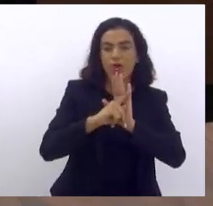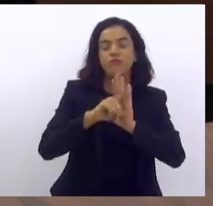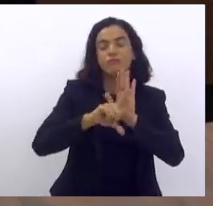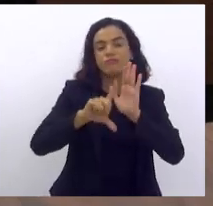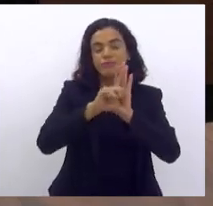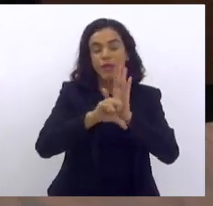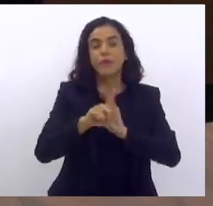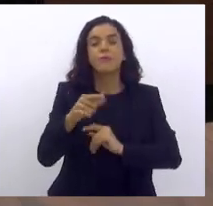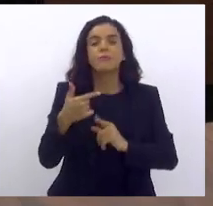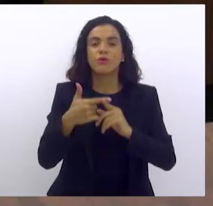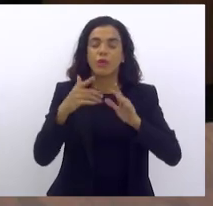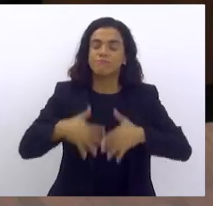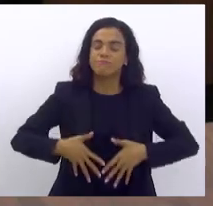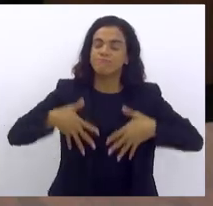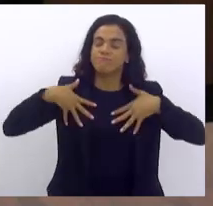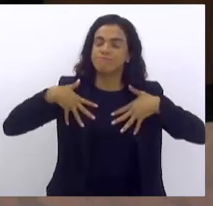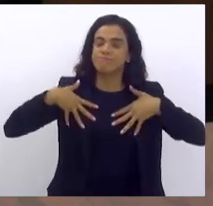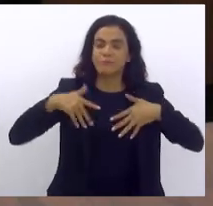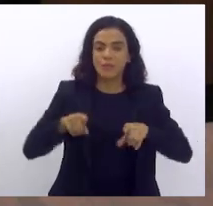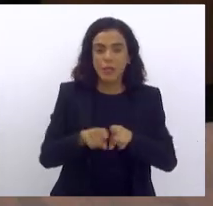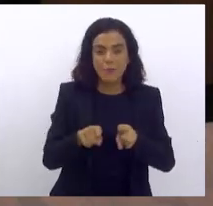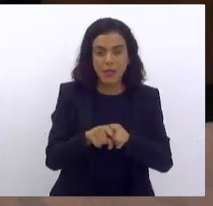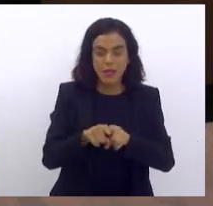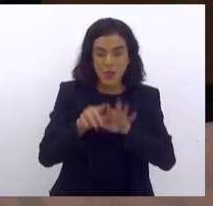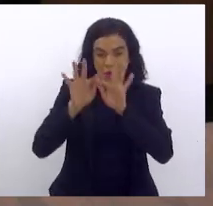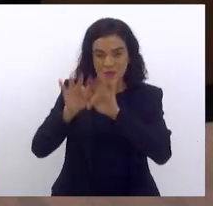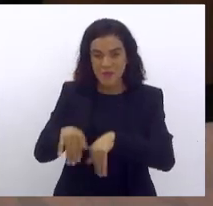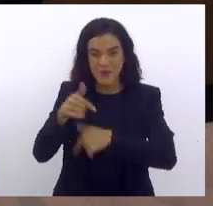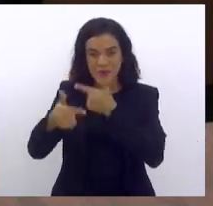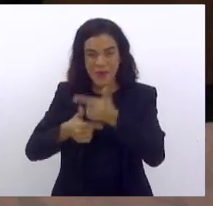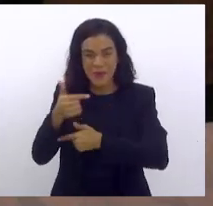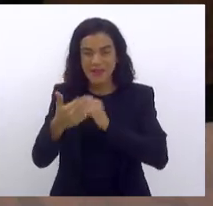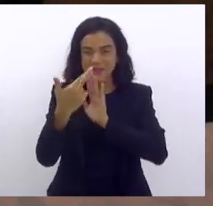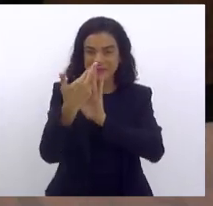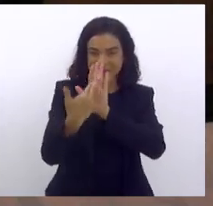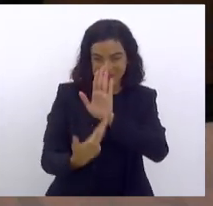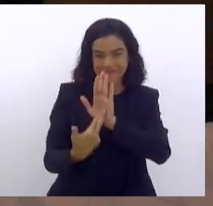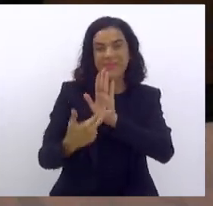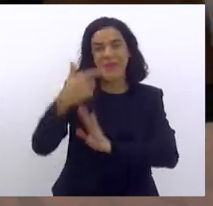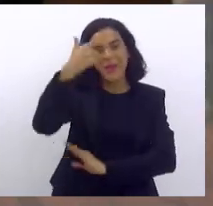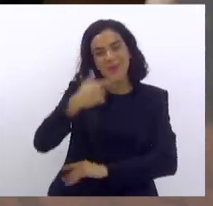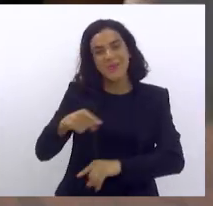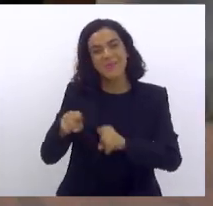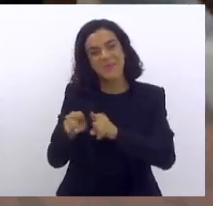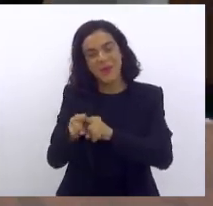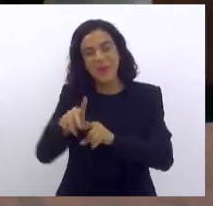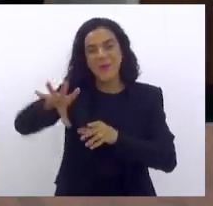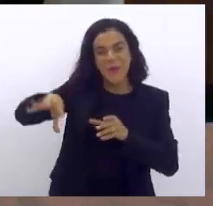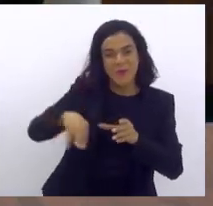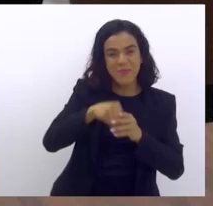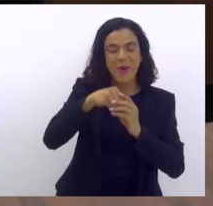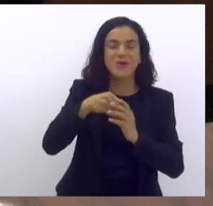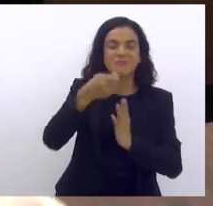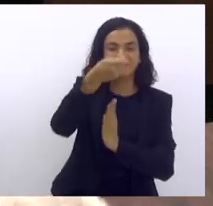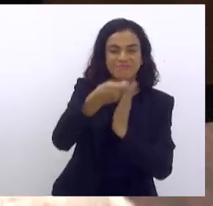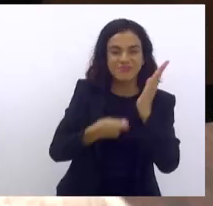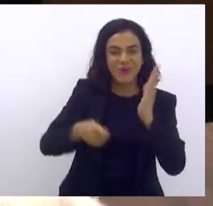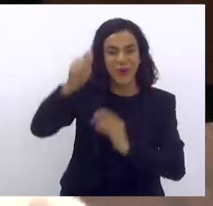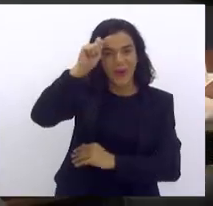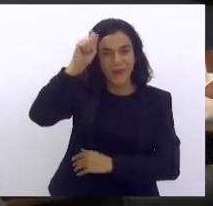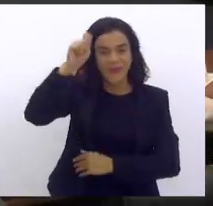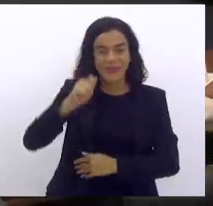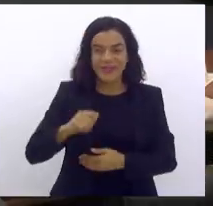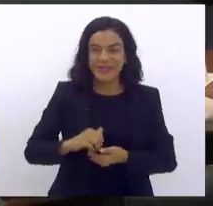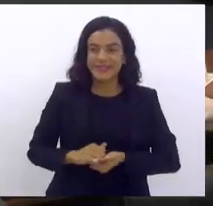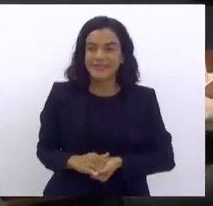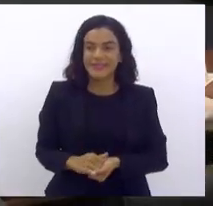mínimo para a dignidade. E assim que acabar o meu trabalho como relatora, eventualmente eu posso entrar na coautoria.